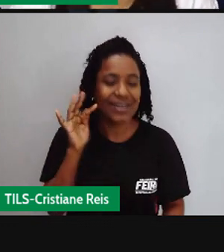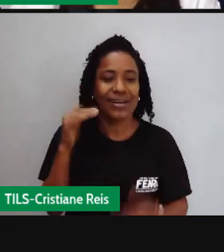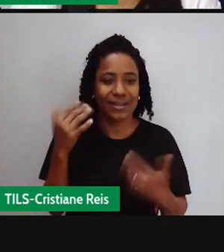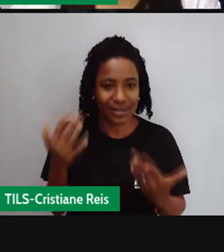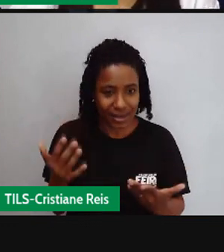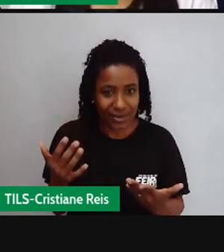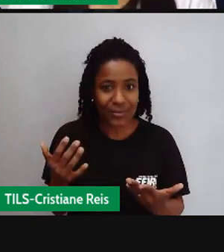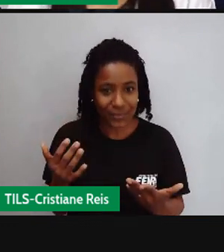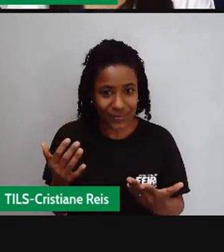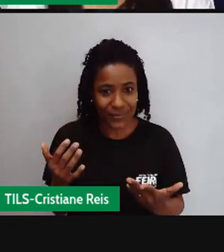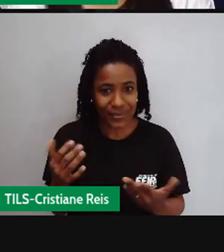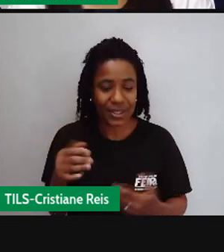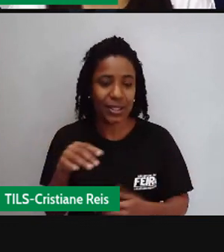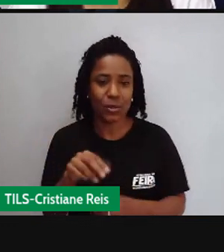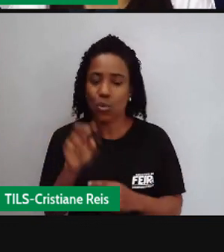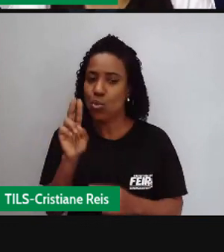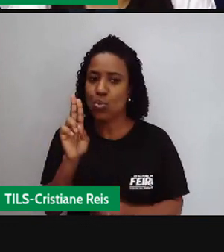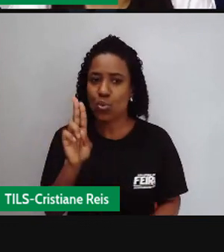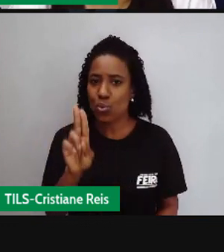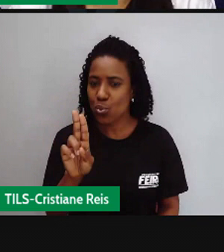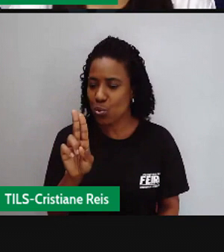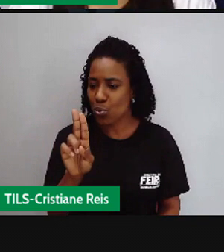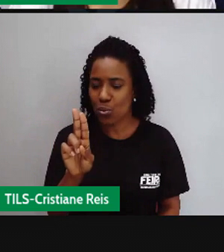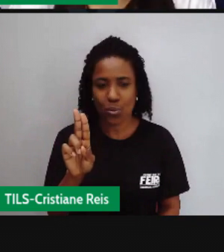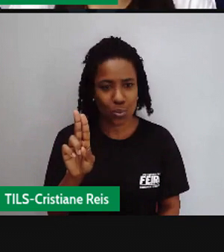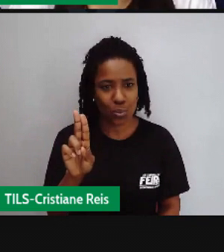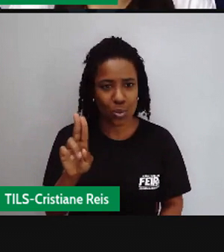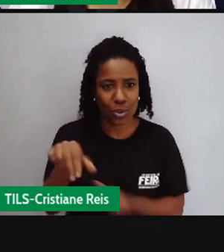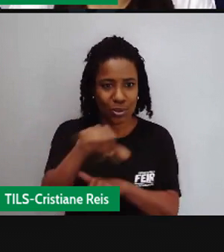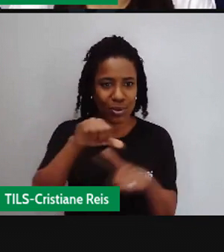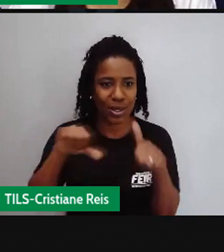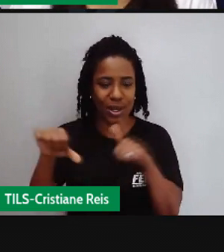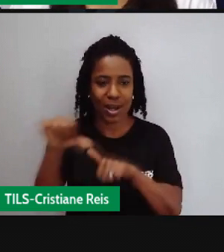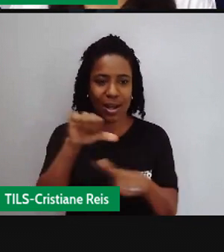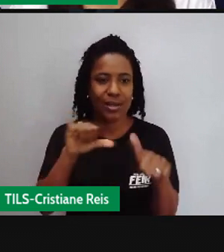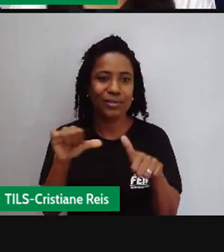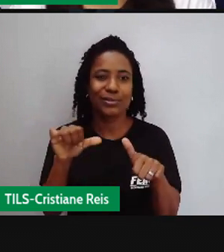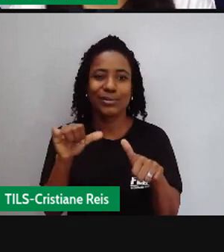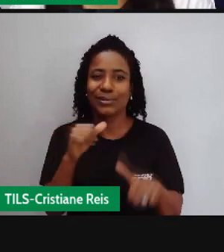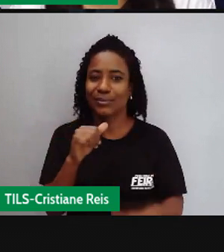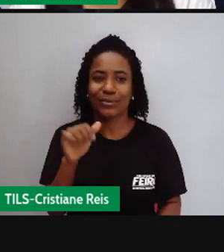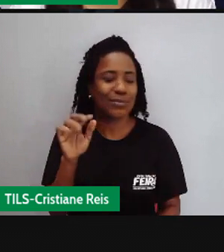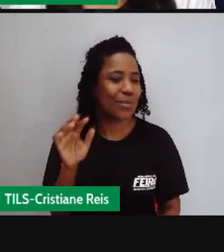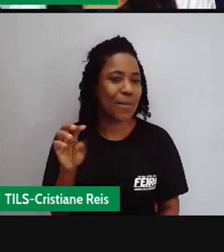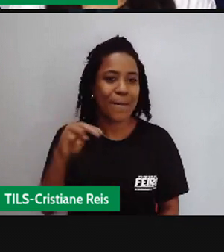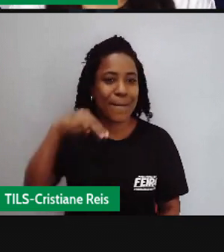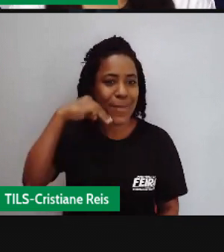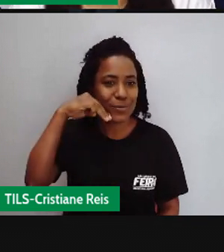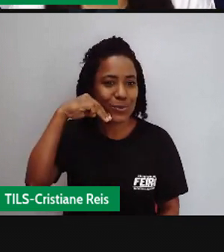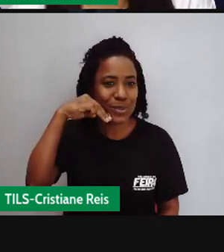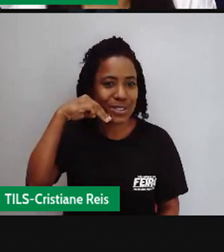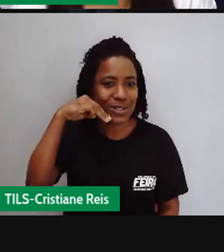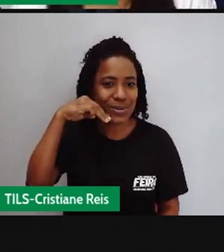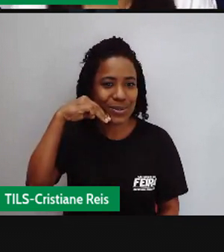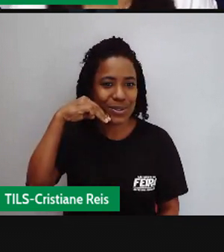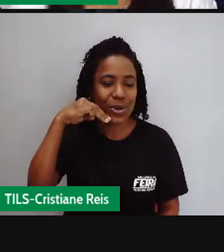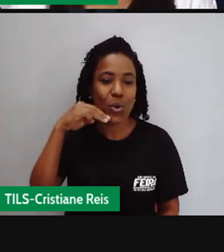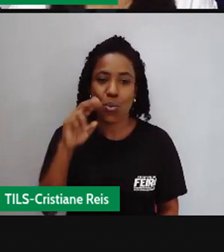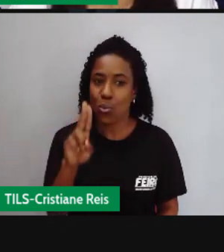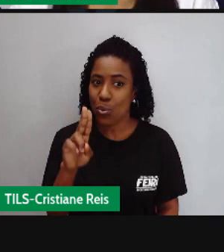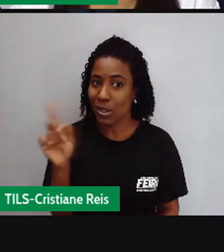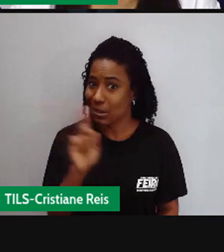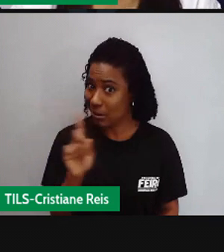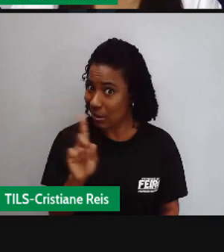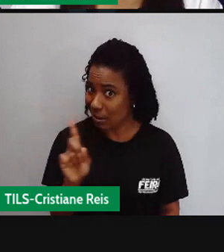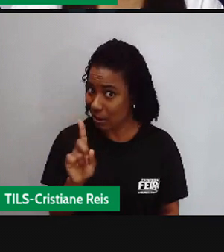Eu não vou formar o masculino colocando U, apesar do som ser de U. A gente vai formar o masculino colocando O. Mas